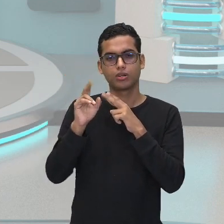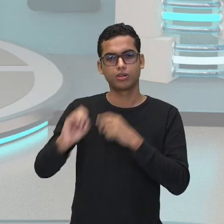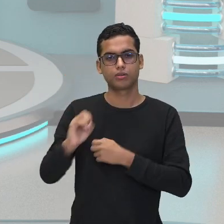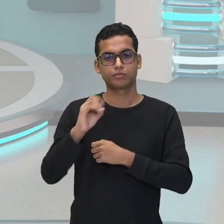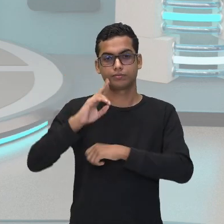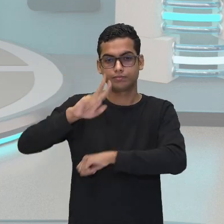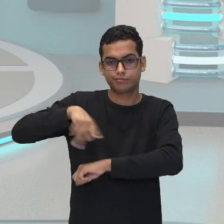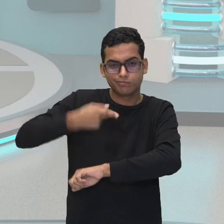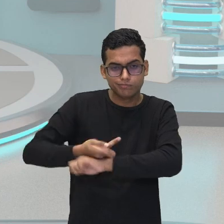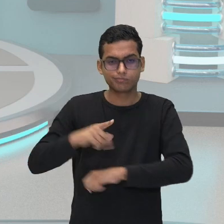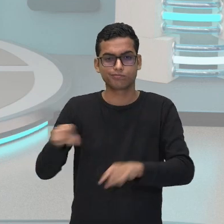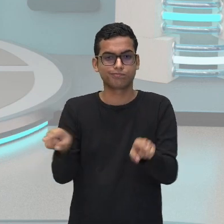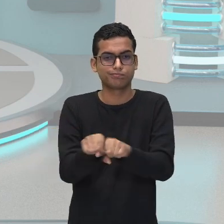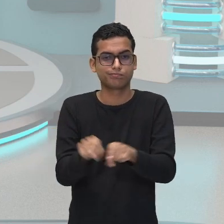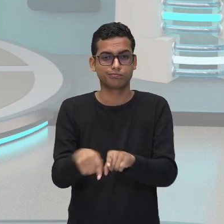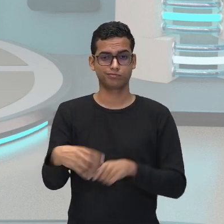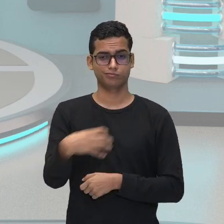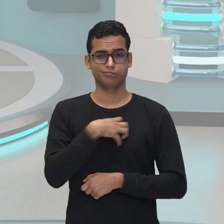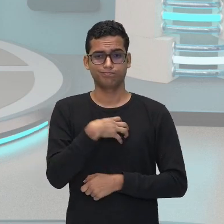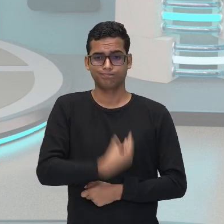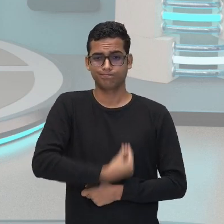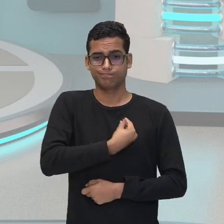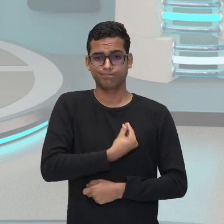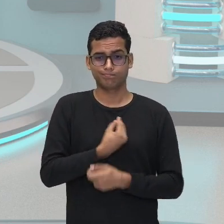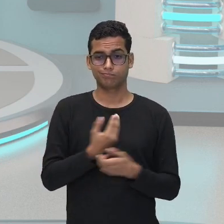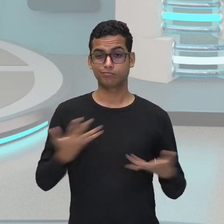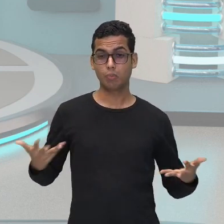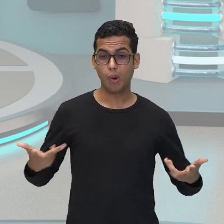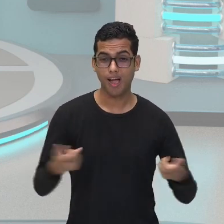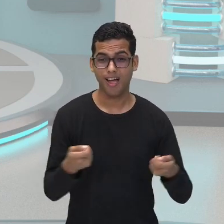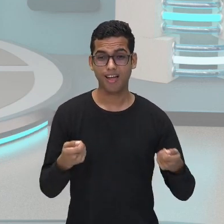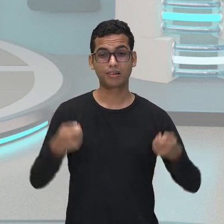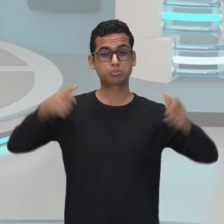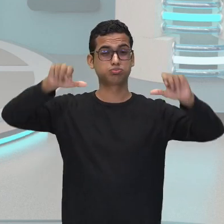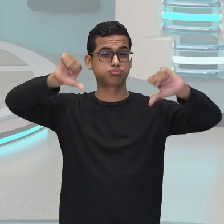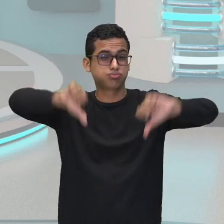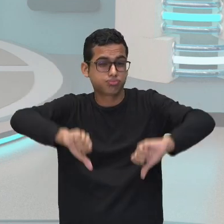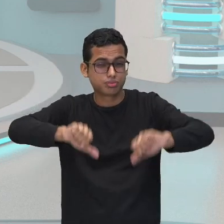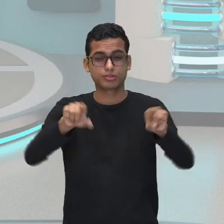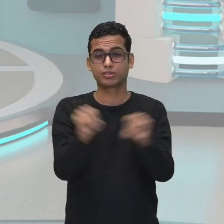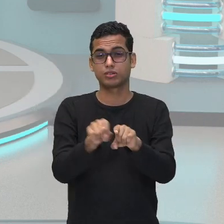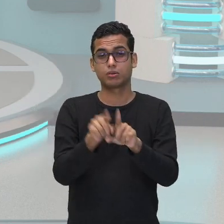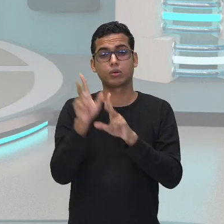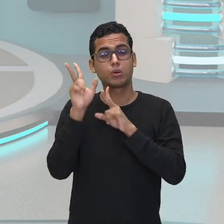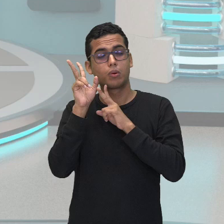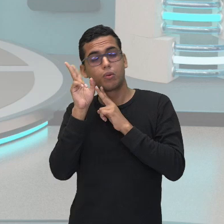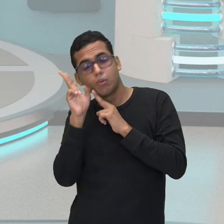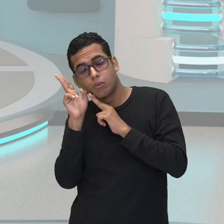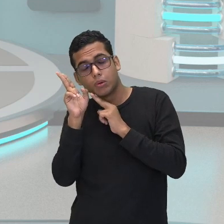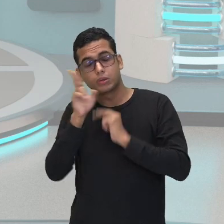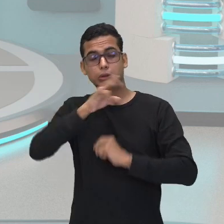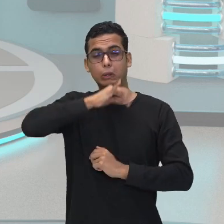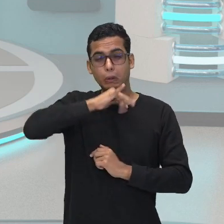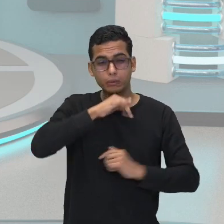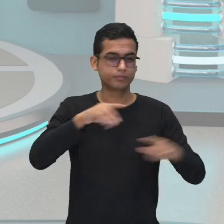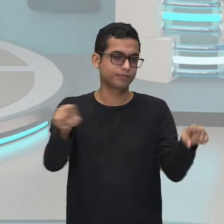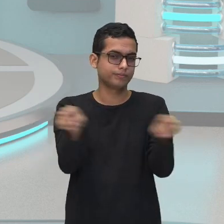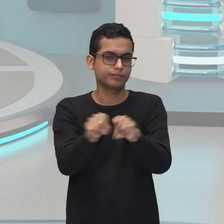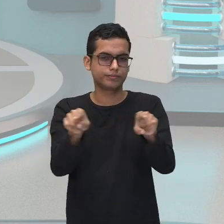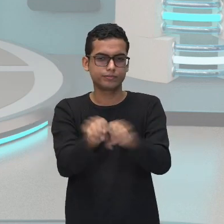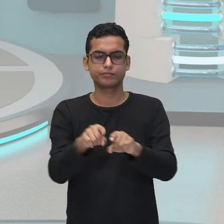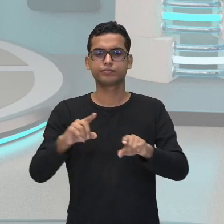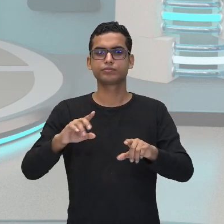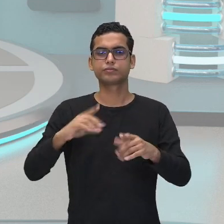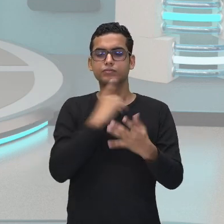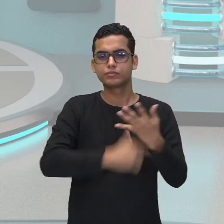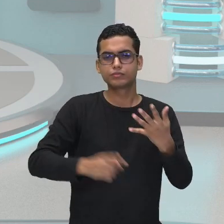ocasionando ali uma má qualidade do seu sono. Por conta dessa condição também existem mudanças, ocorrem